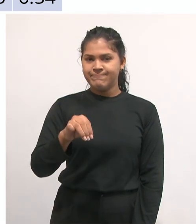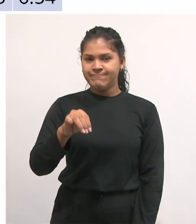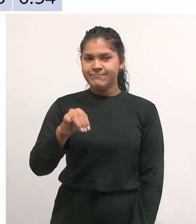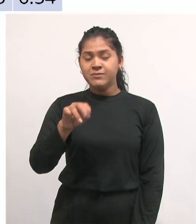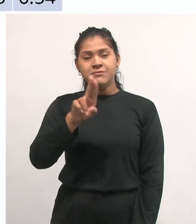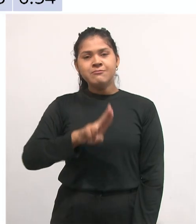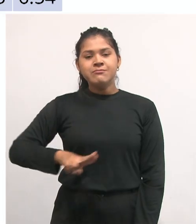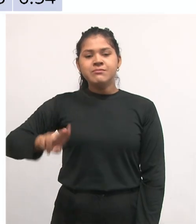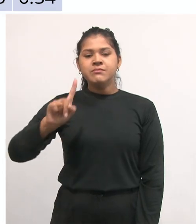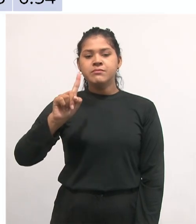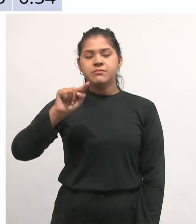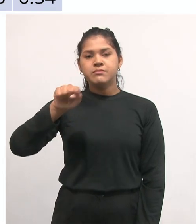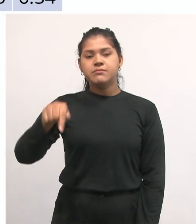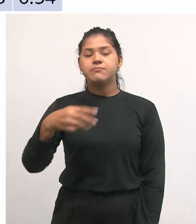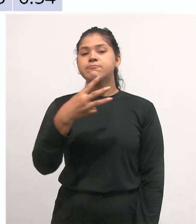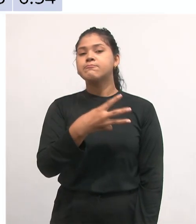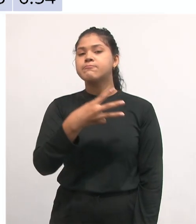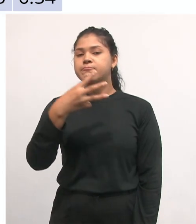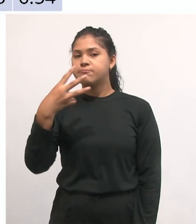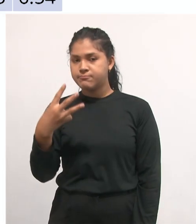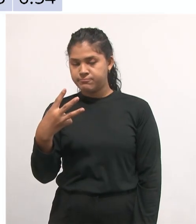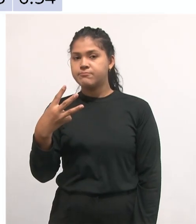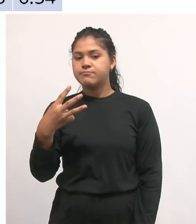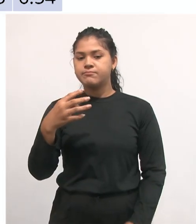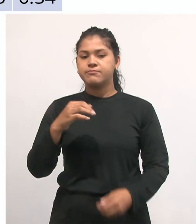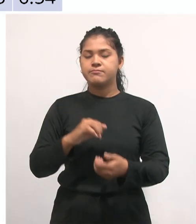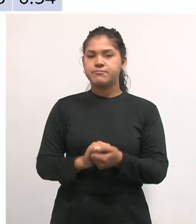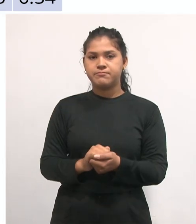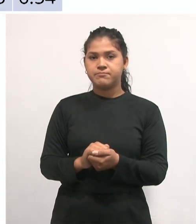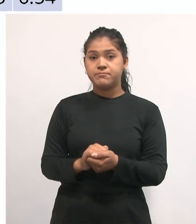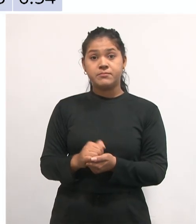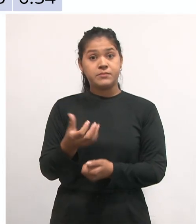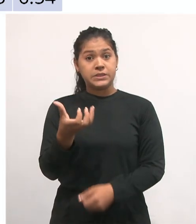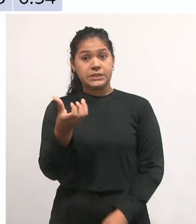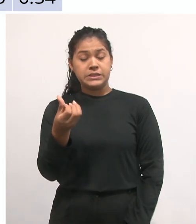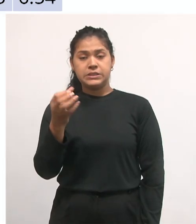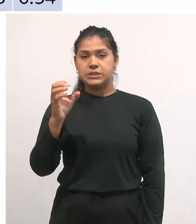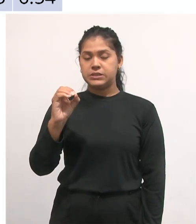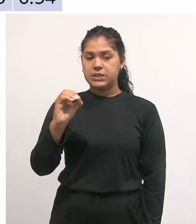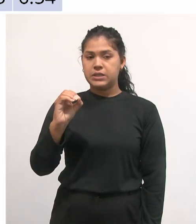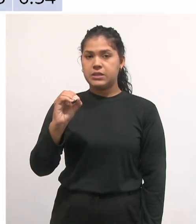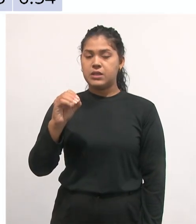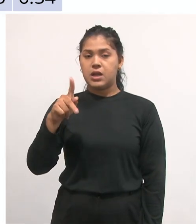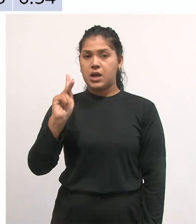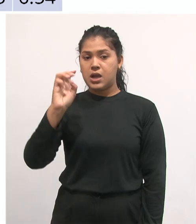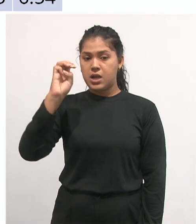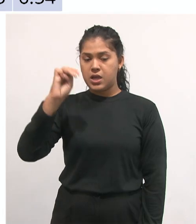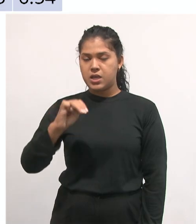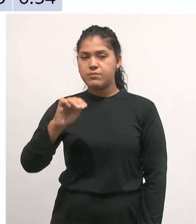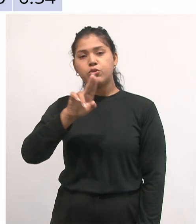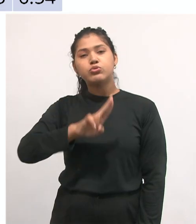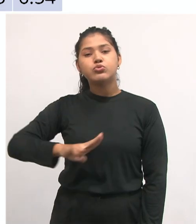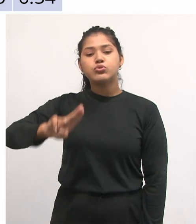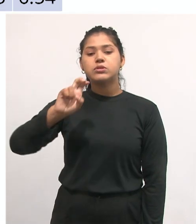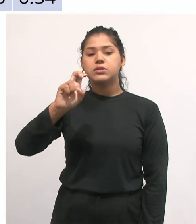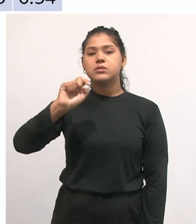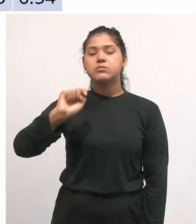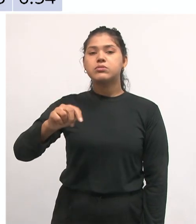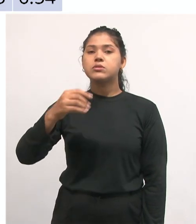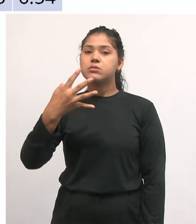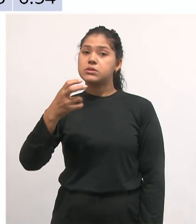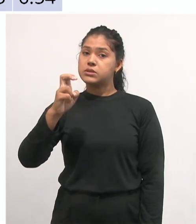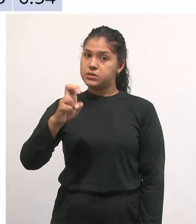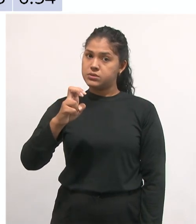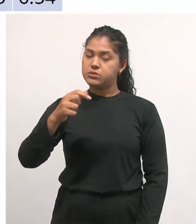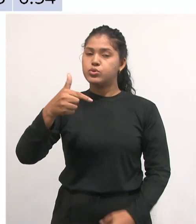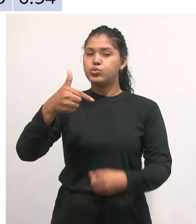de combustível. Esse carro andou 60 km, consumiu 5,45 de combustível, correto? Esse